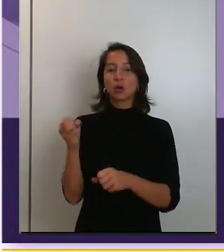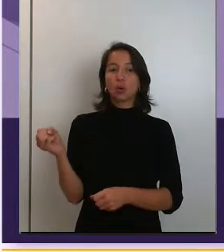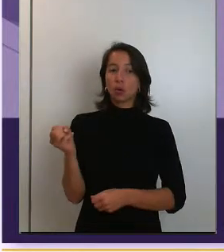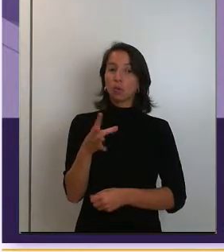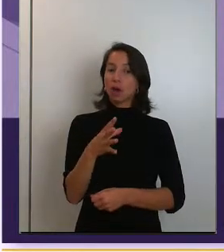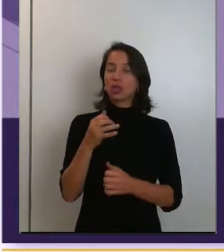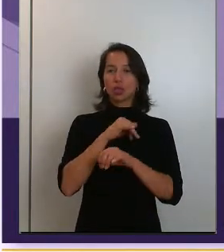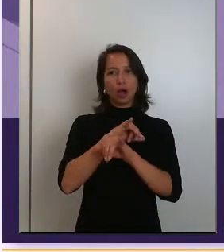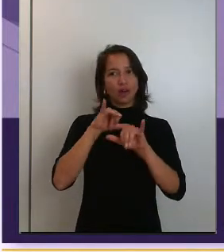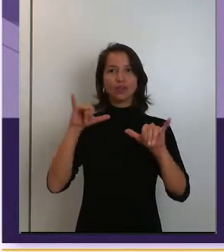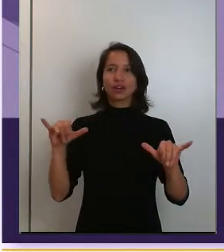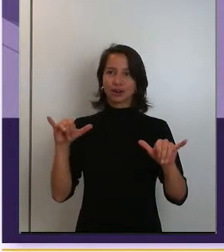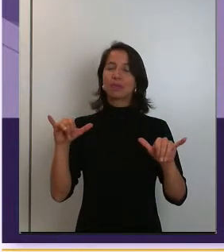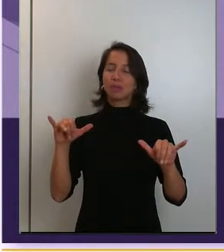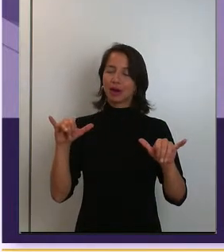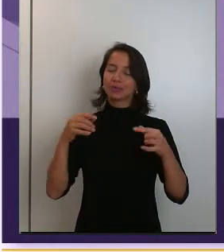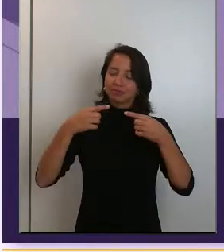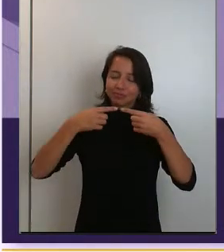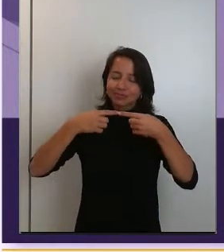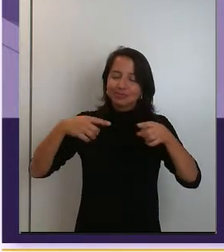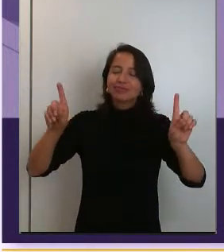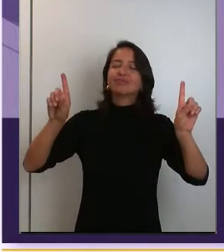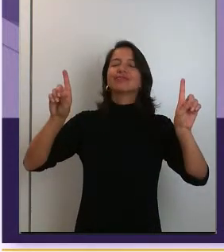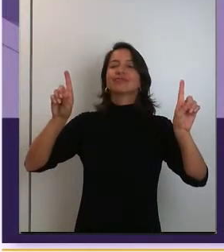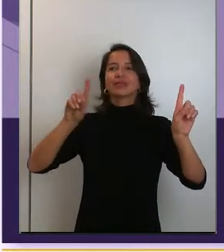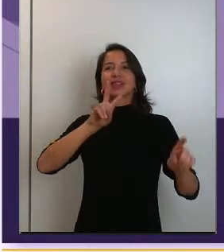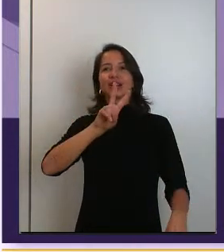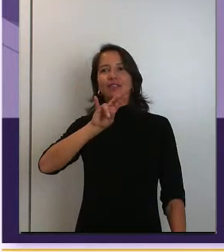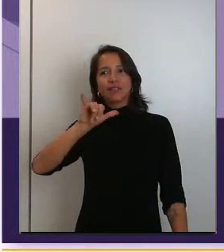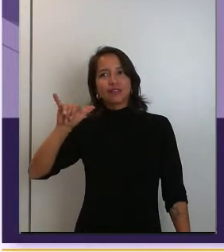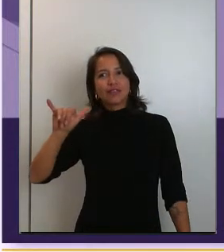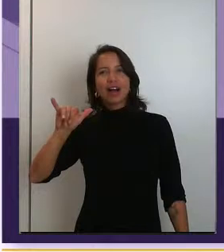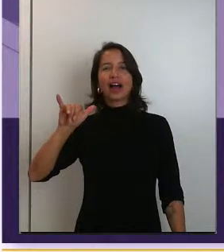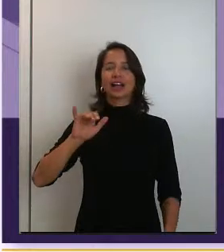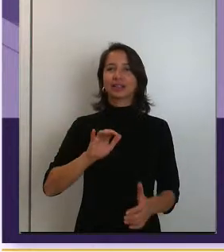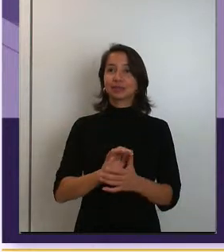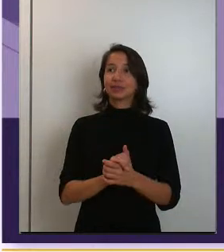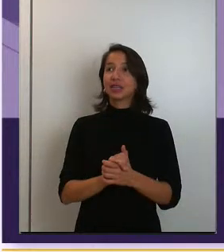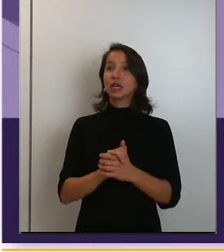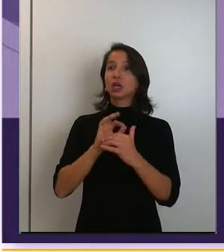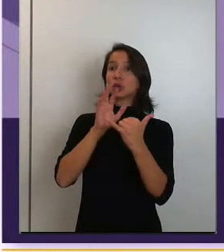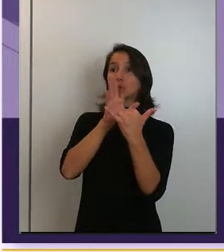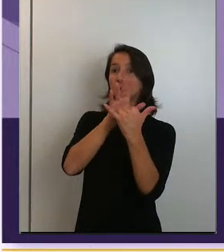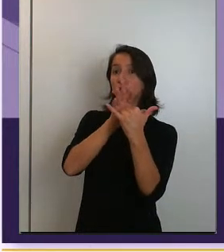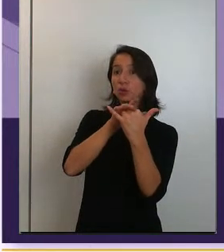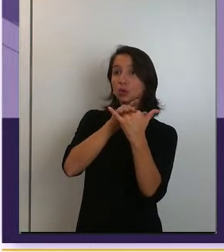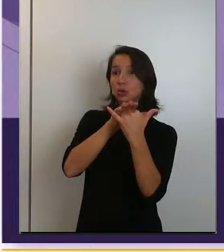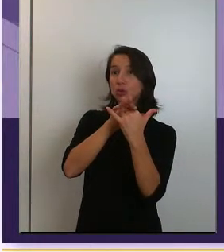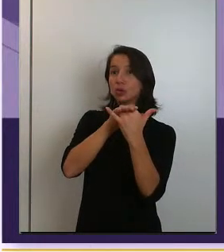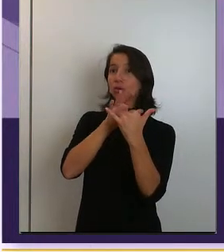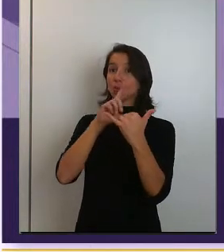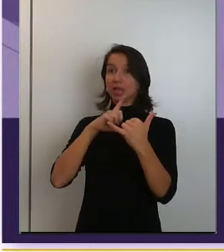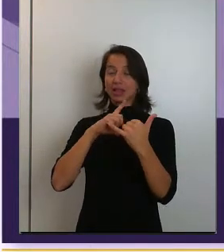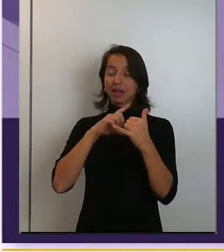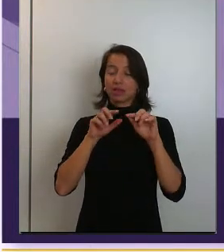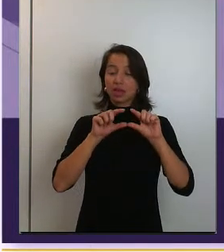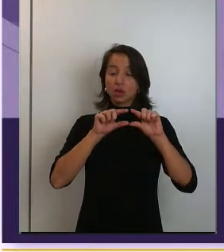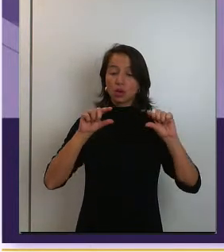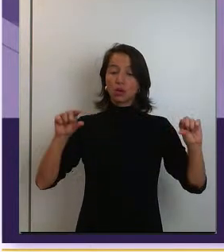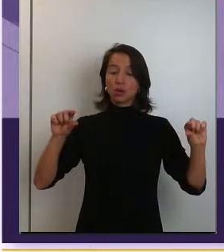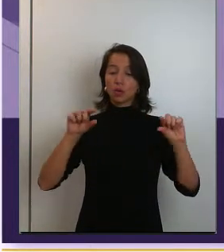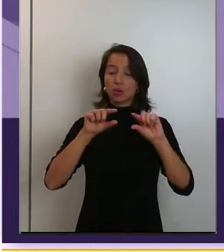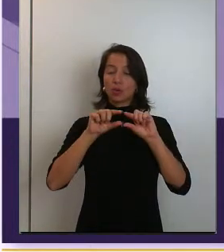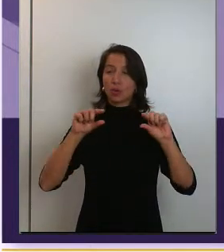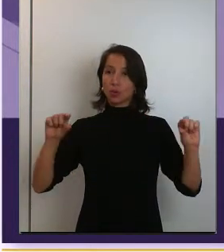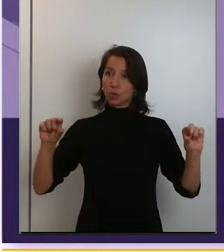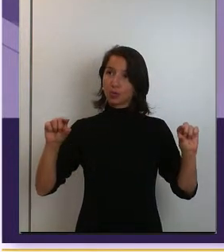cujas algumas artes ficaram passando na tela do YouTube antes do início das atividades. Esse